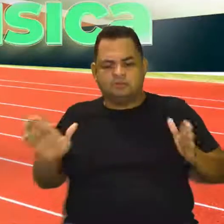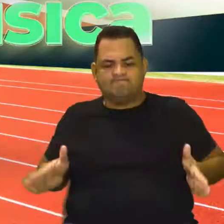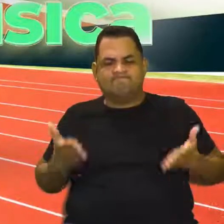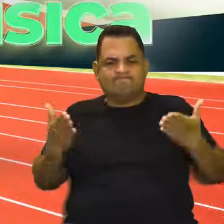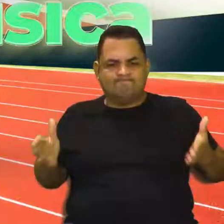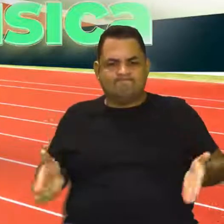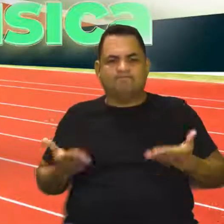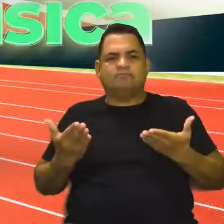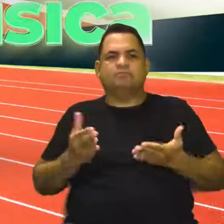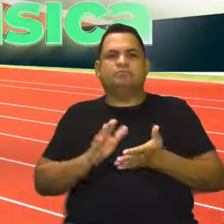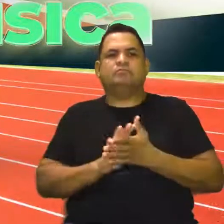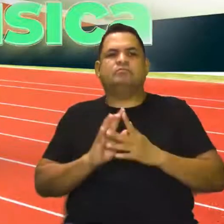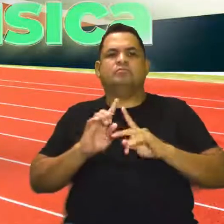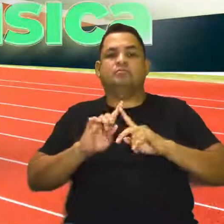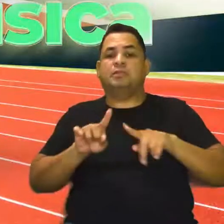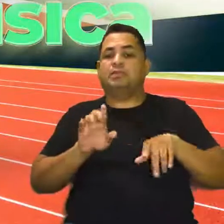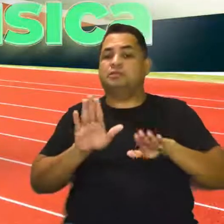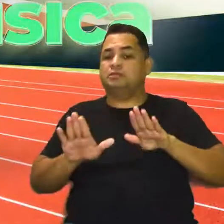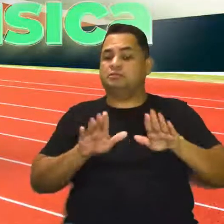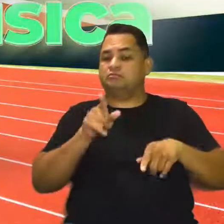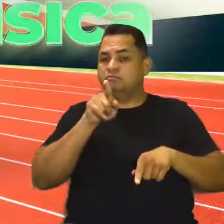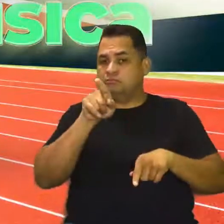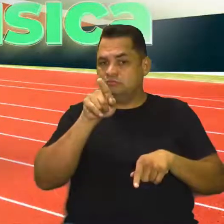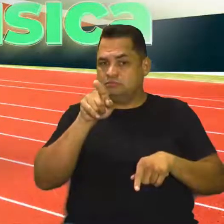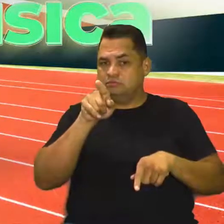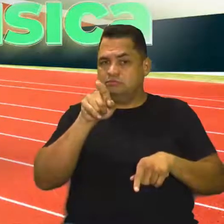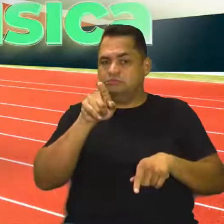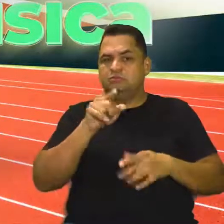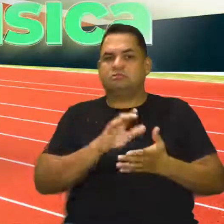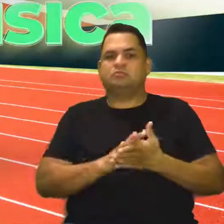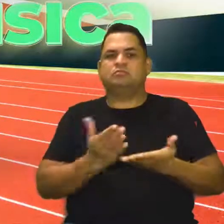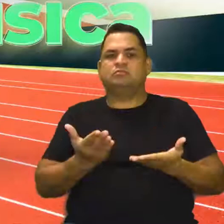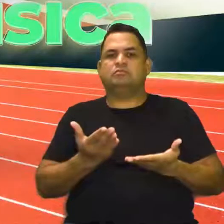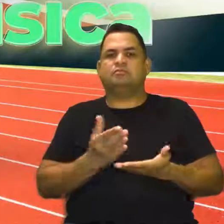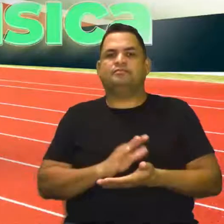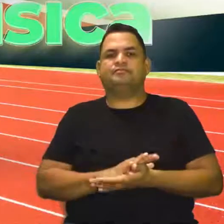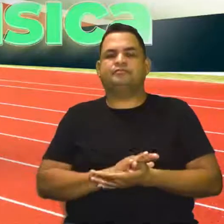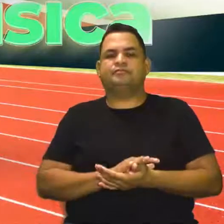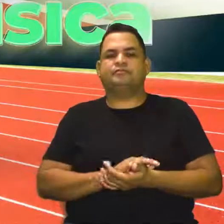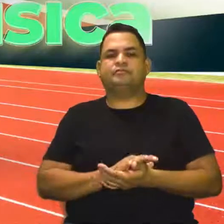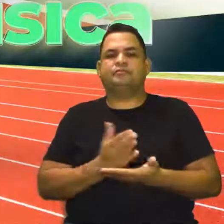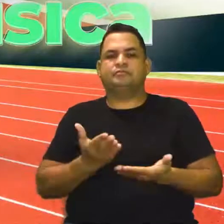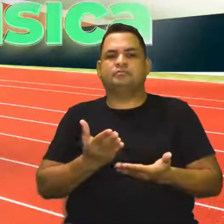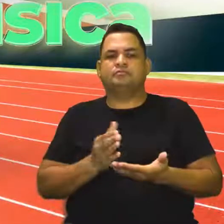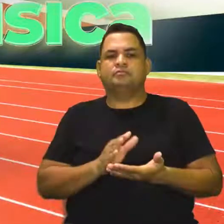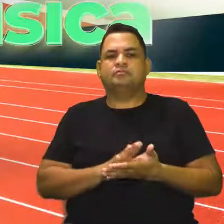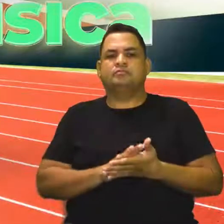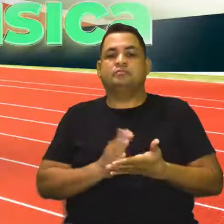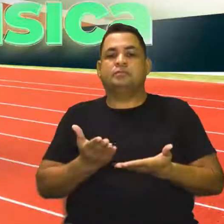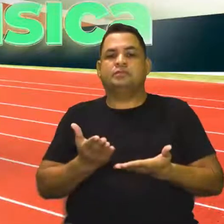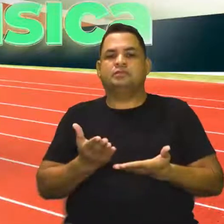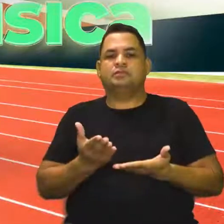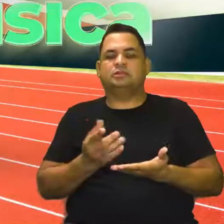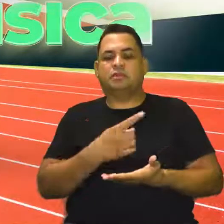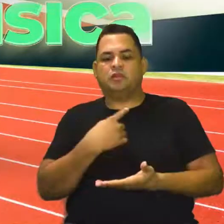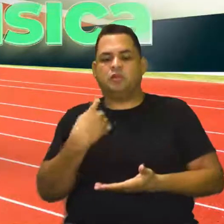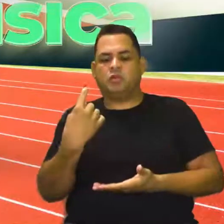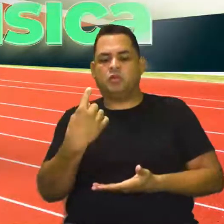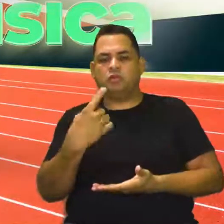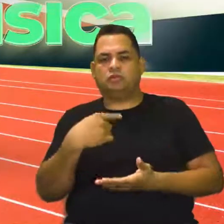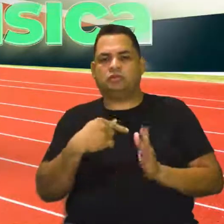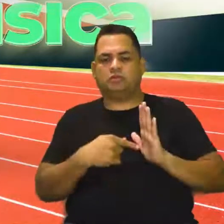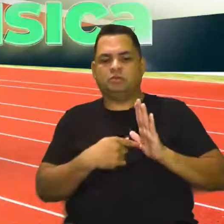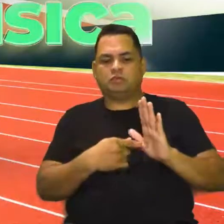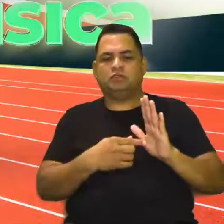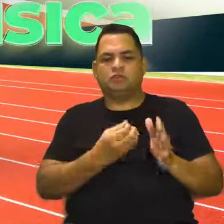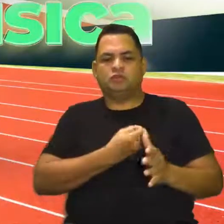dar esse gás, mas vai depender de você, né? E por mais a busca. Isso, e por mais que a gente não tenha trago aqui